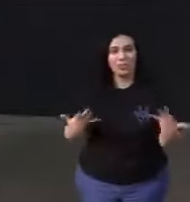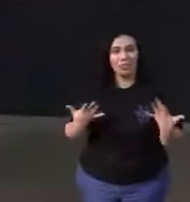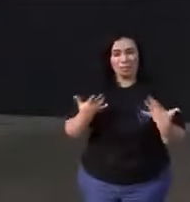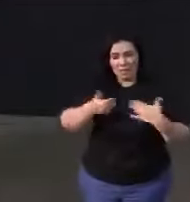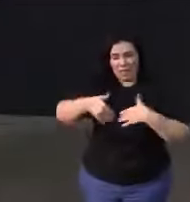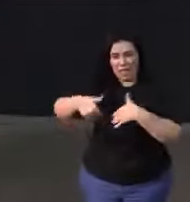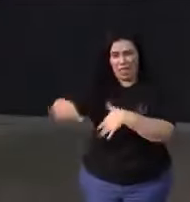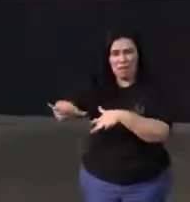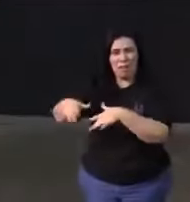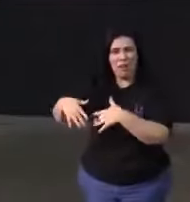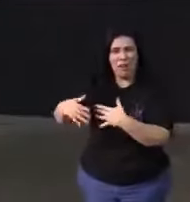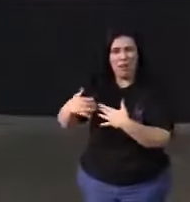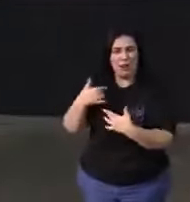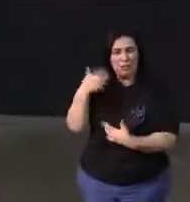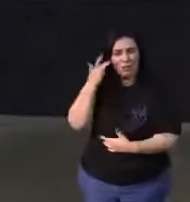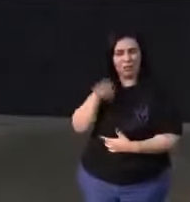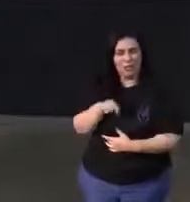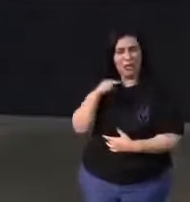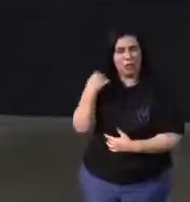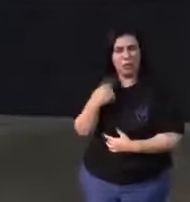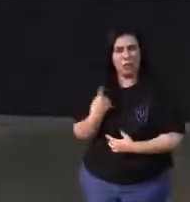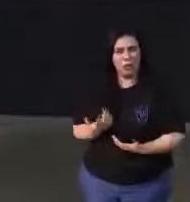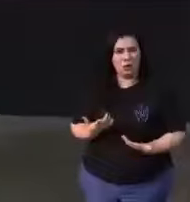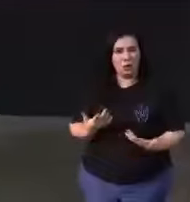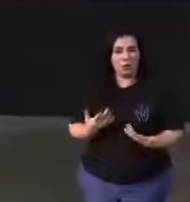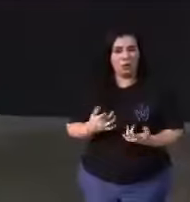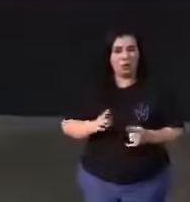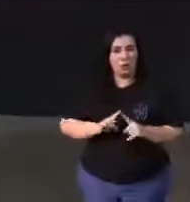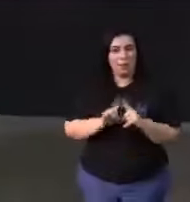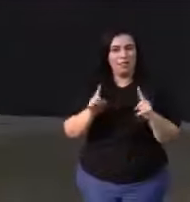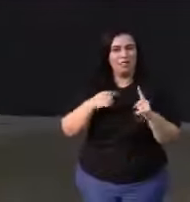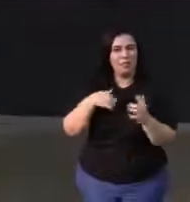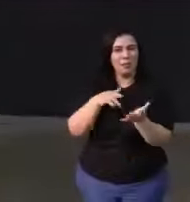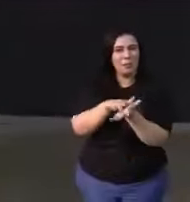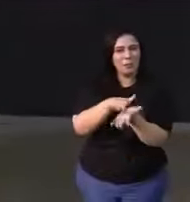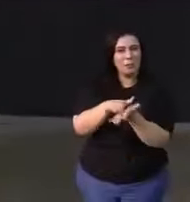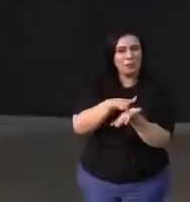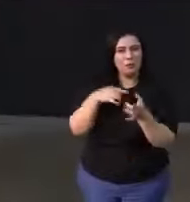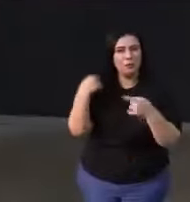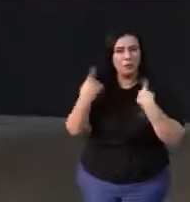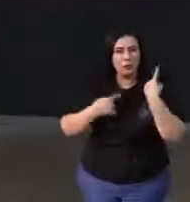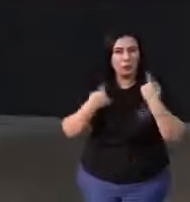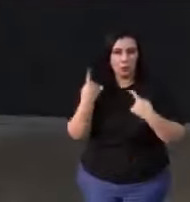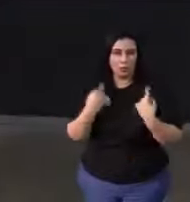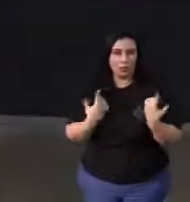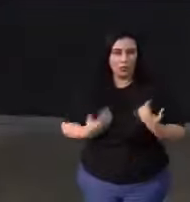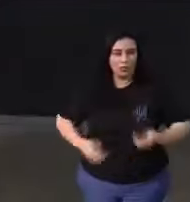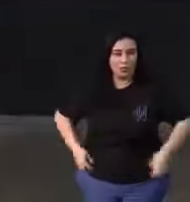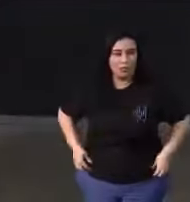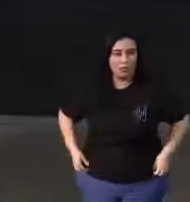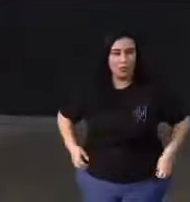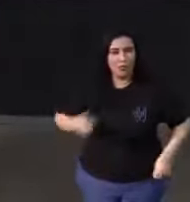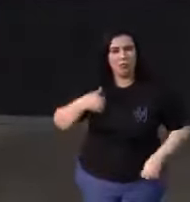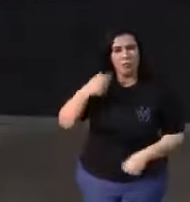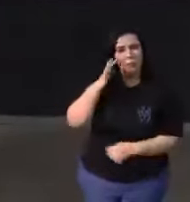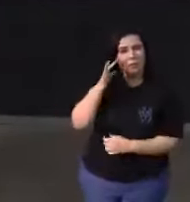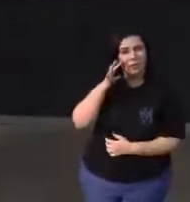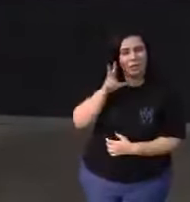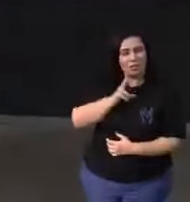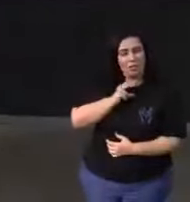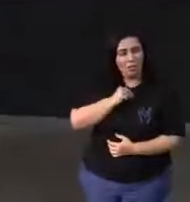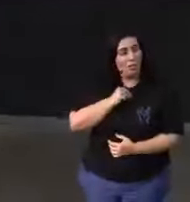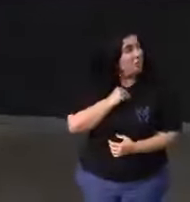lá, esse cara deve estar doido. Ele estava simulando doideira. Aí você vai pensar: